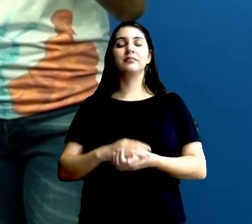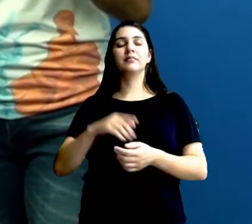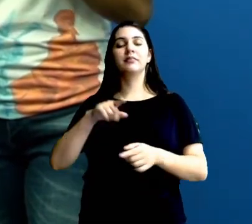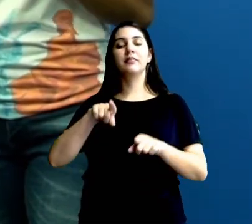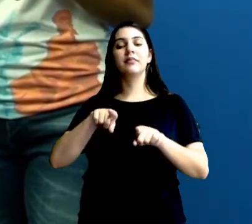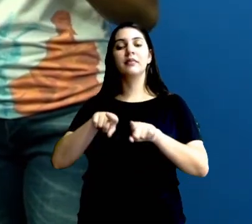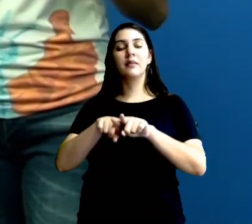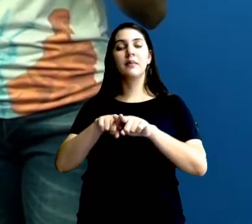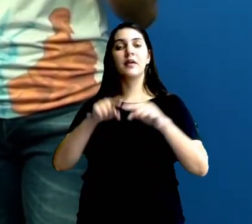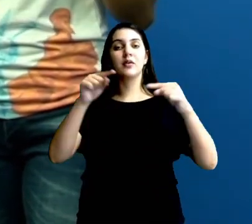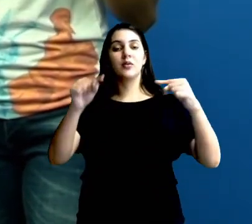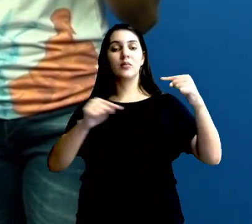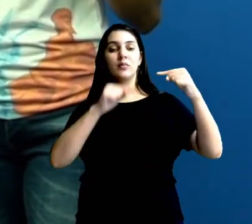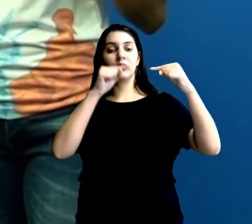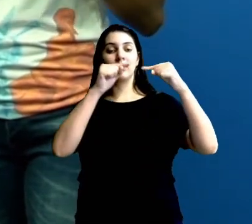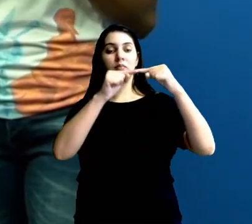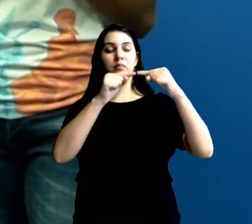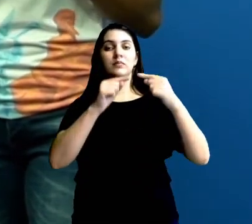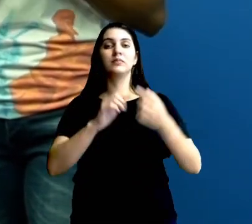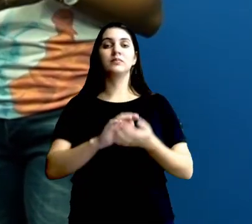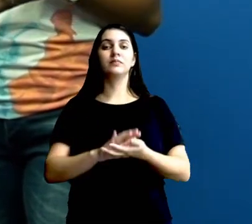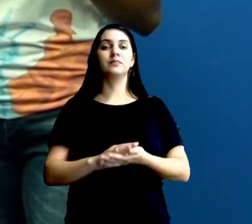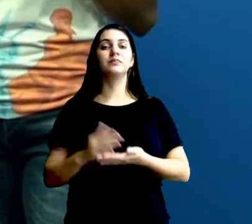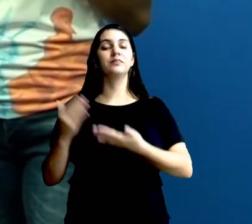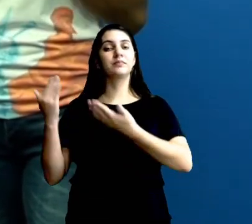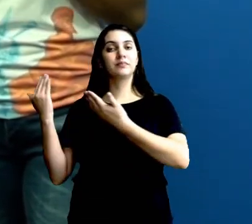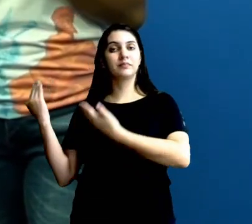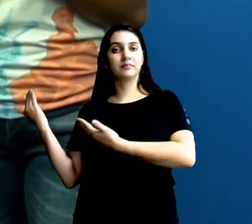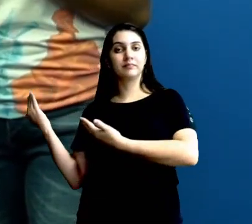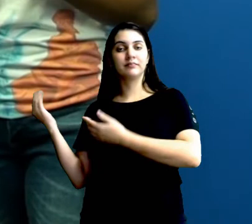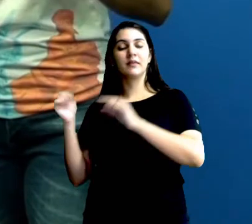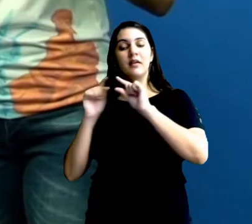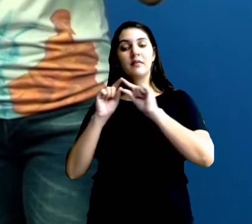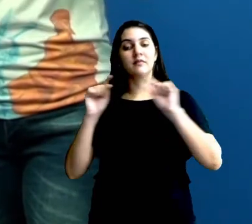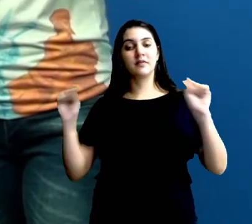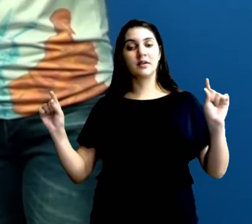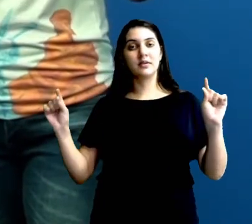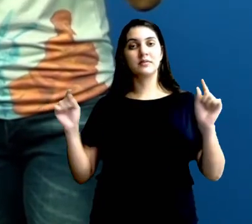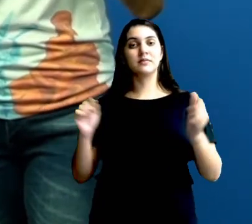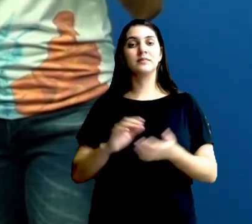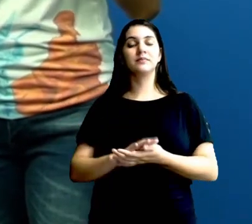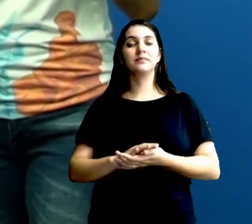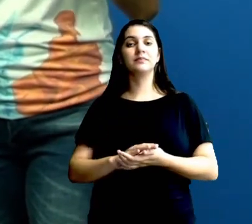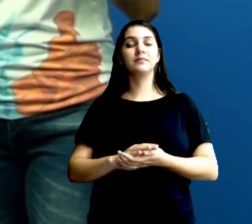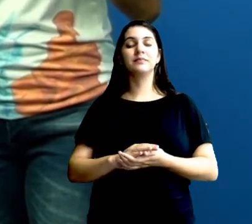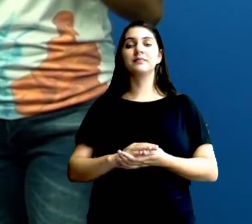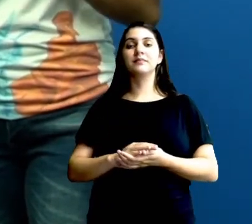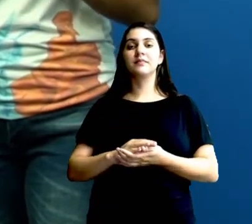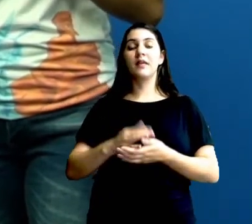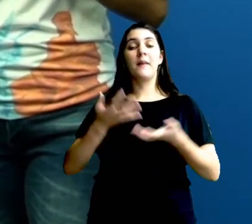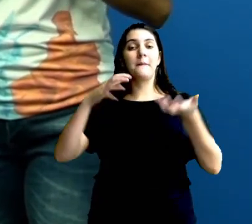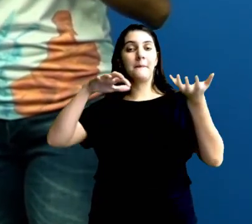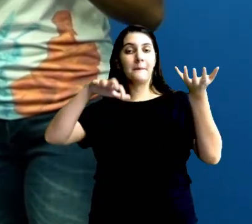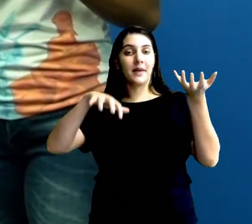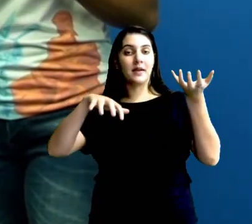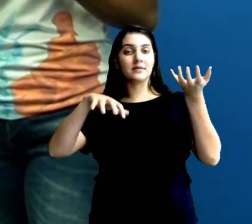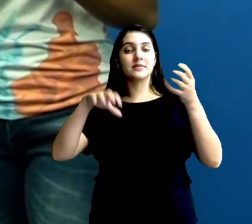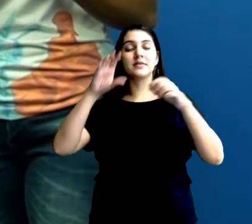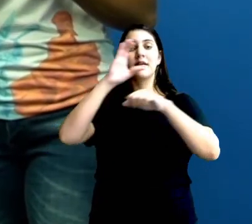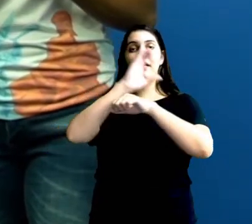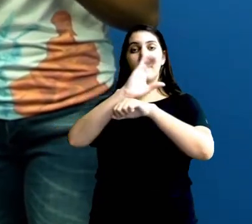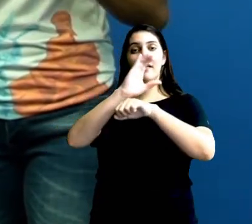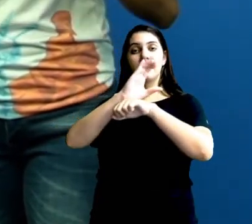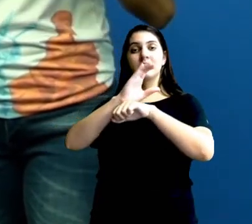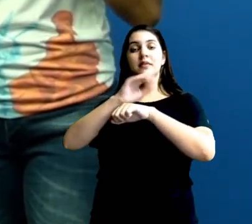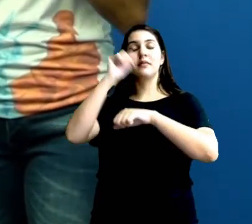aí objetos. Brasília is the capital of Brazil. Então, Brasília é a capital do Brasil, então Brasília é